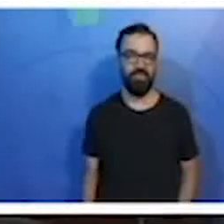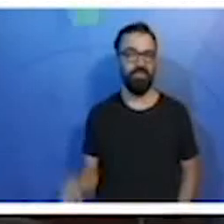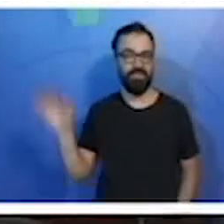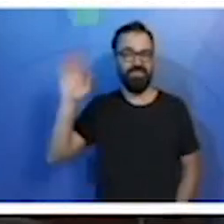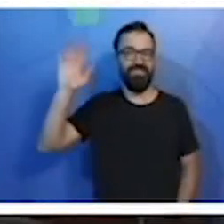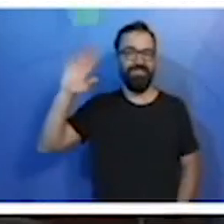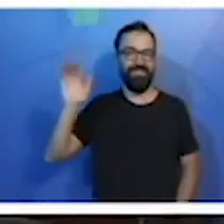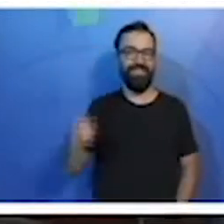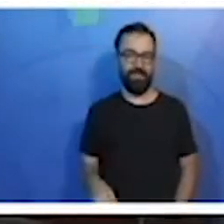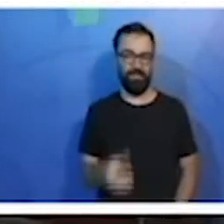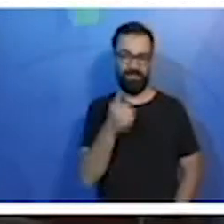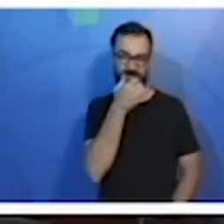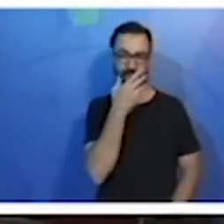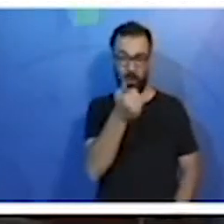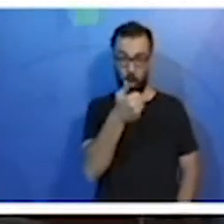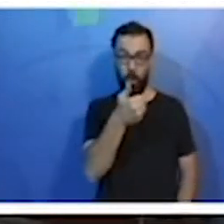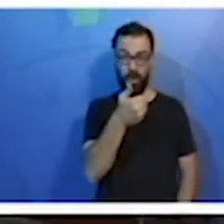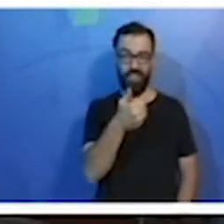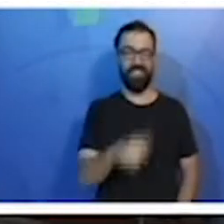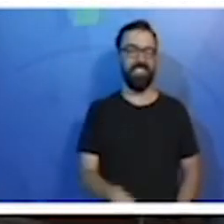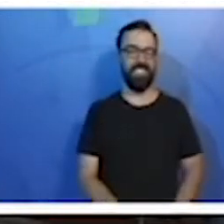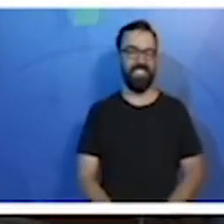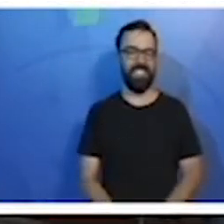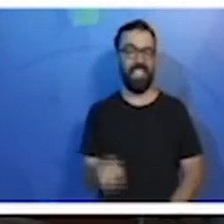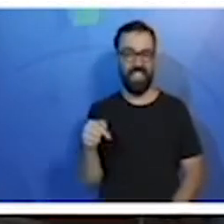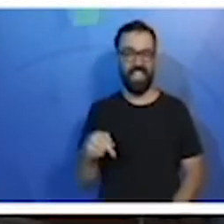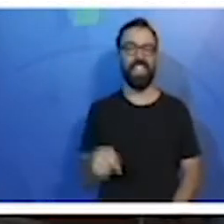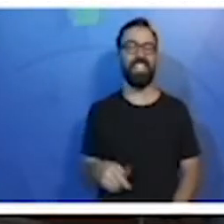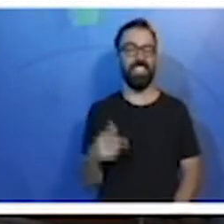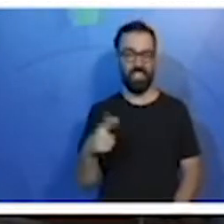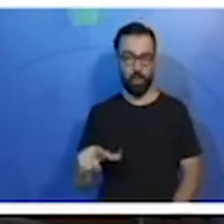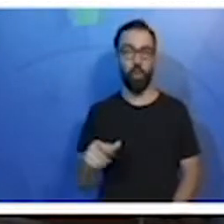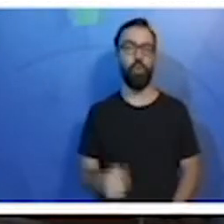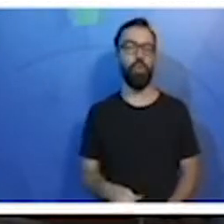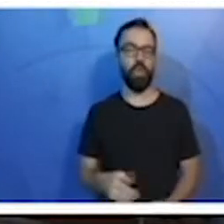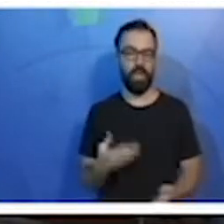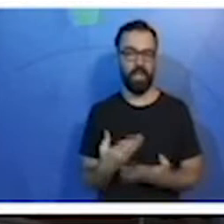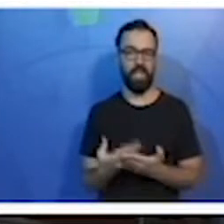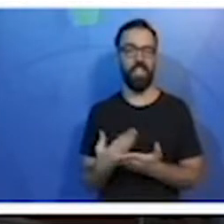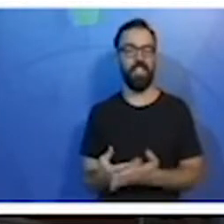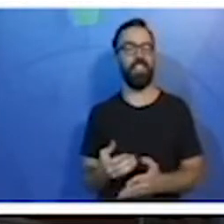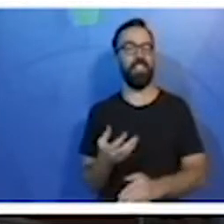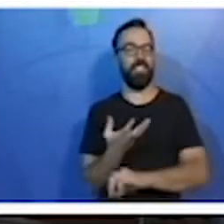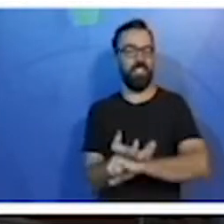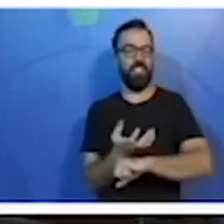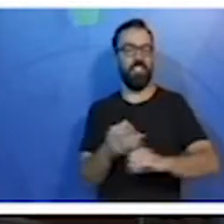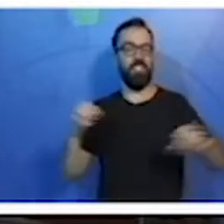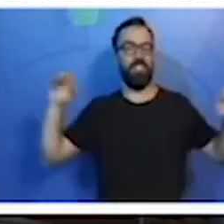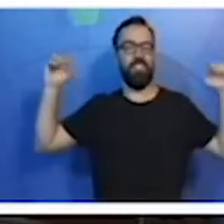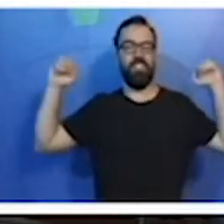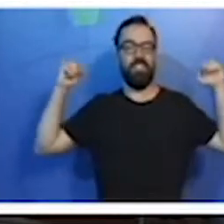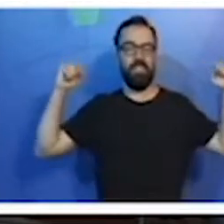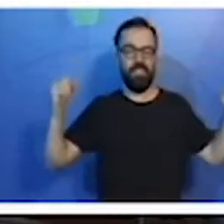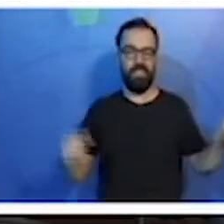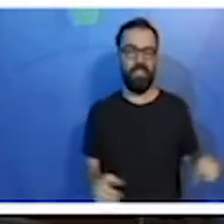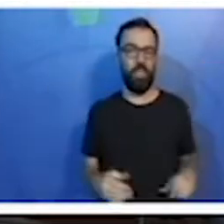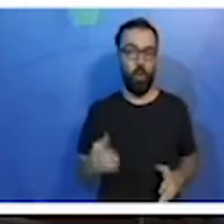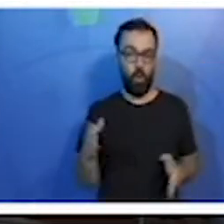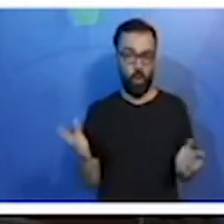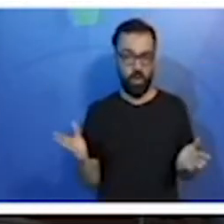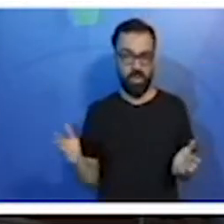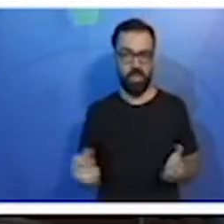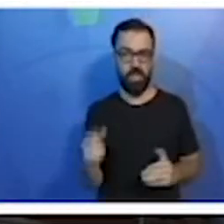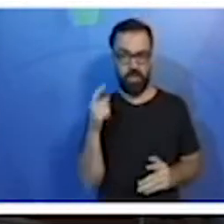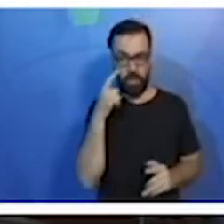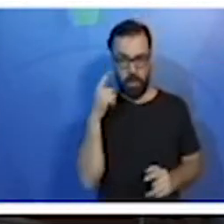o Olá boa tarde Tudo bem com vocês estamos aqui novamente para mais uma aula deve ser prima de educação física hoje